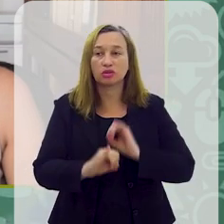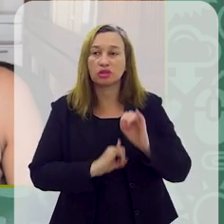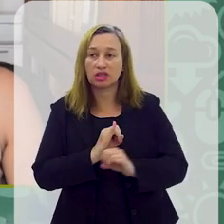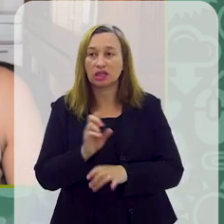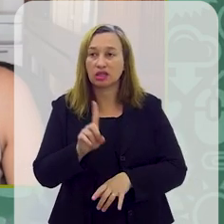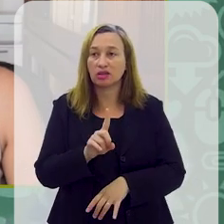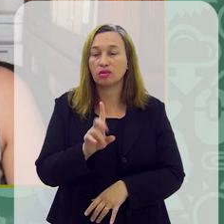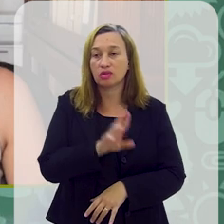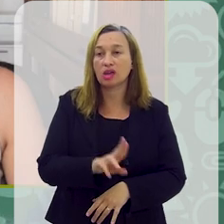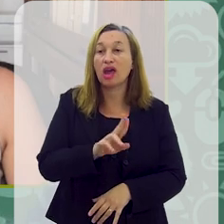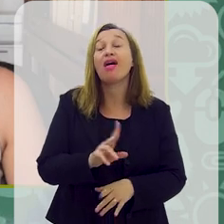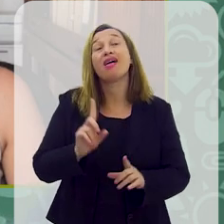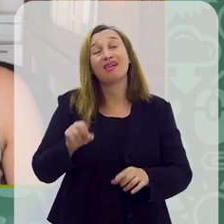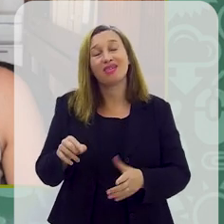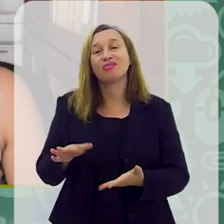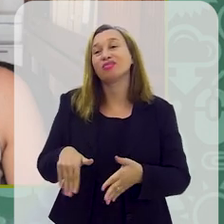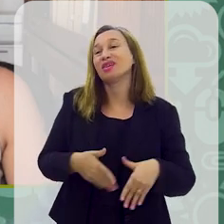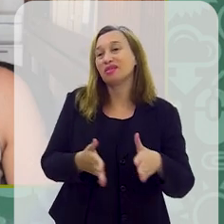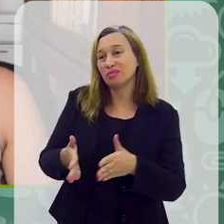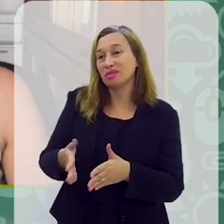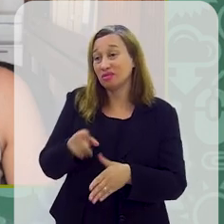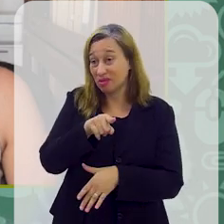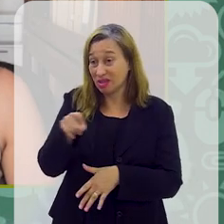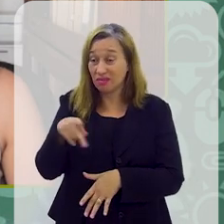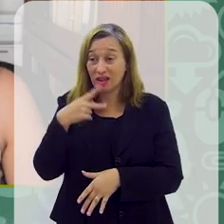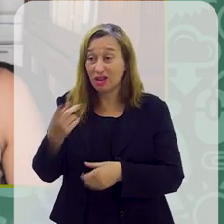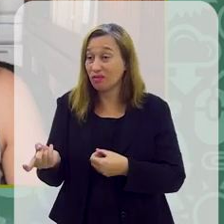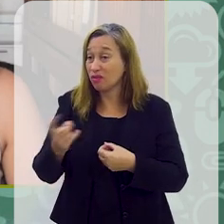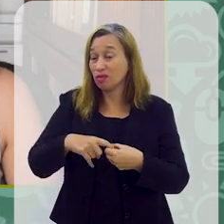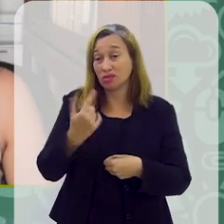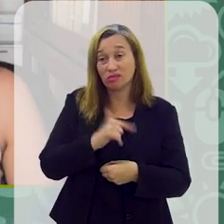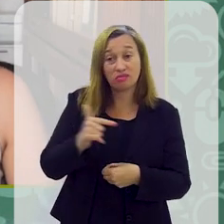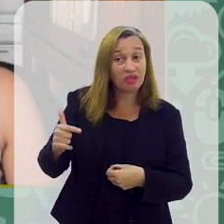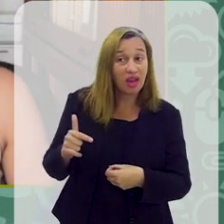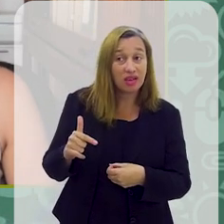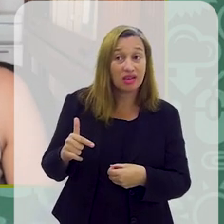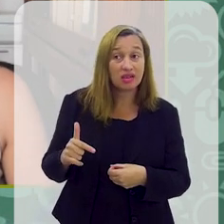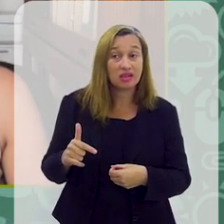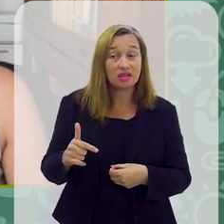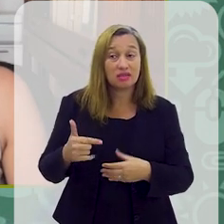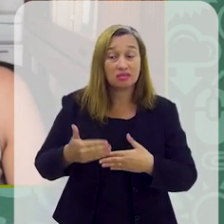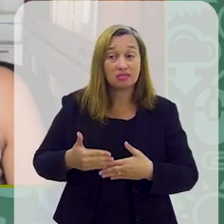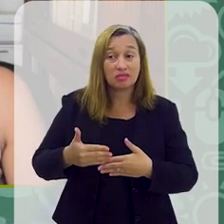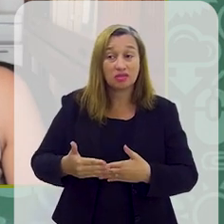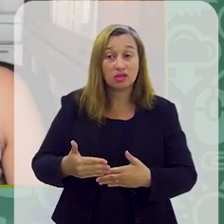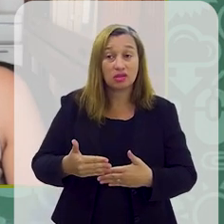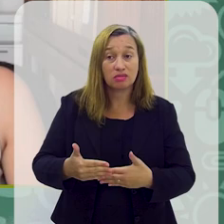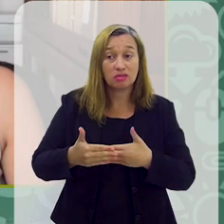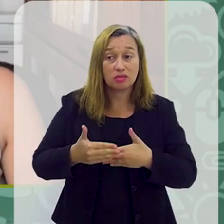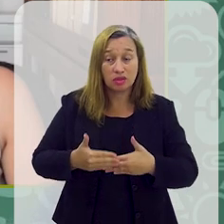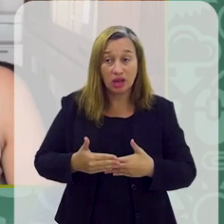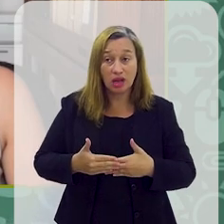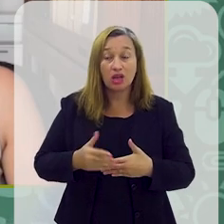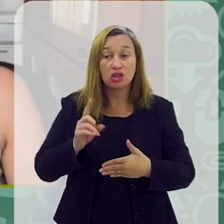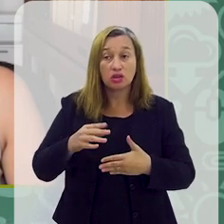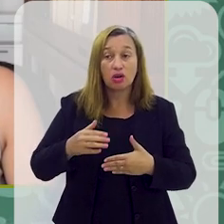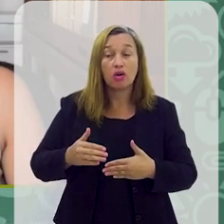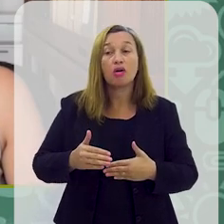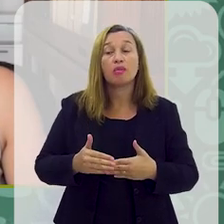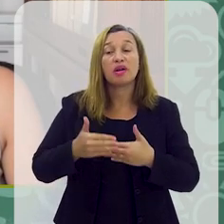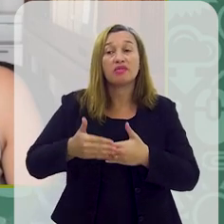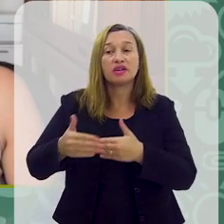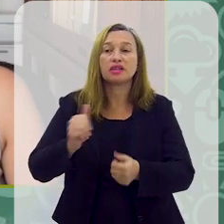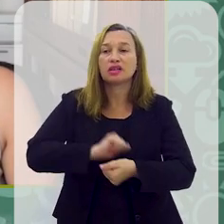não pode usar a internet. É um caminho que se costuma falar que não tem volta, realmente, né? A gente não dá mais espaço para trás, é só